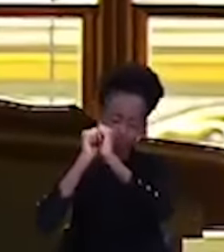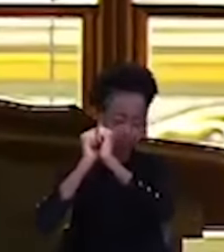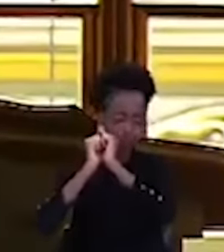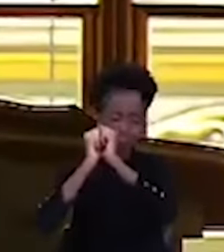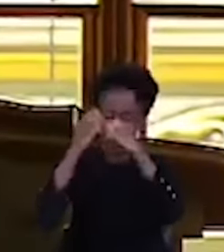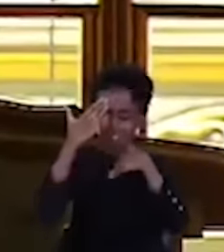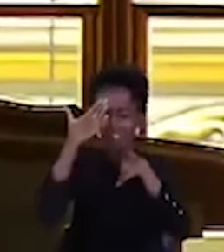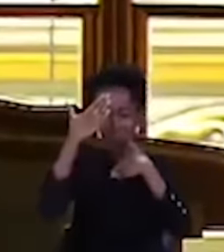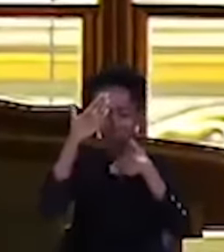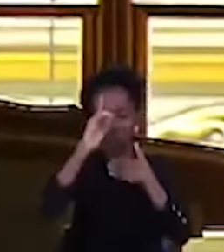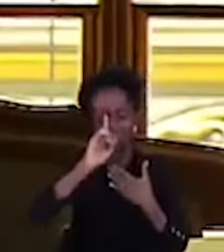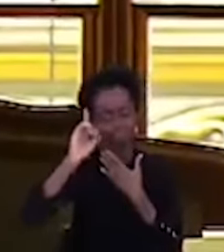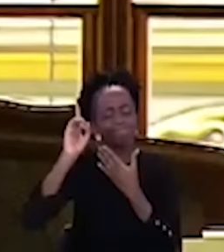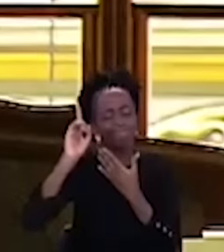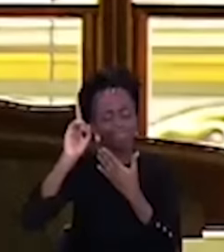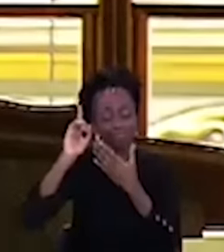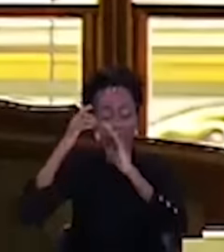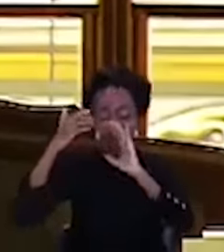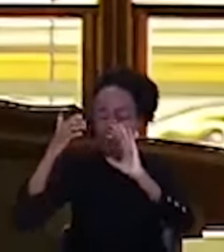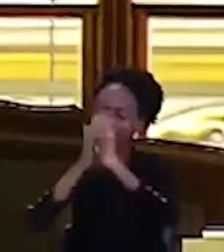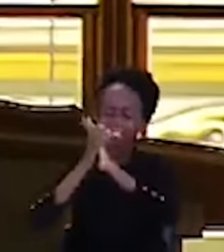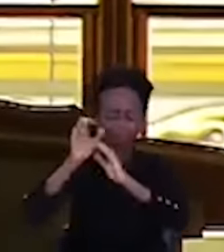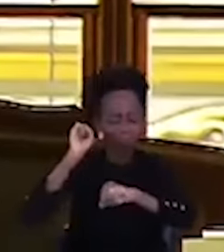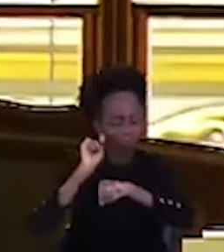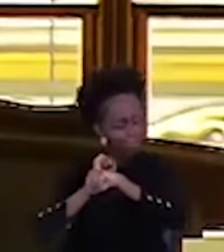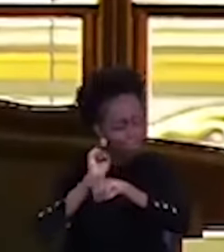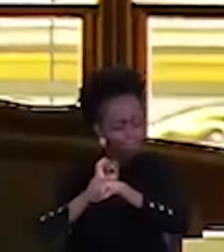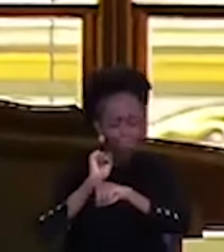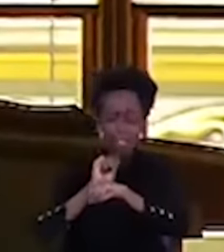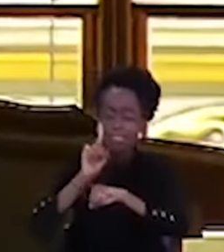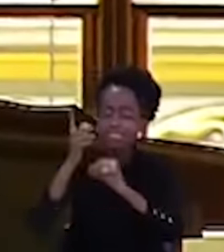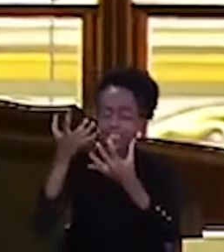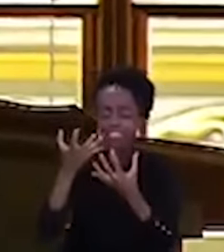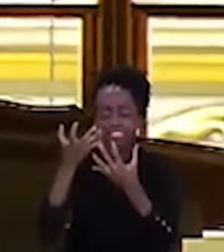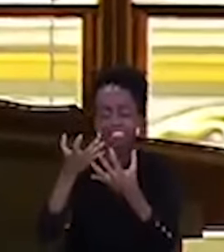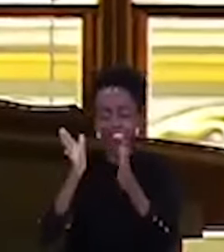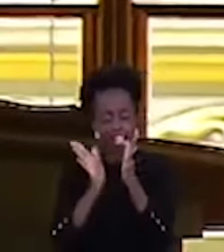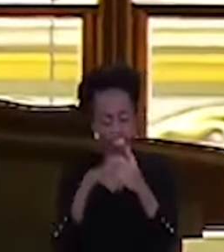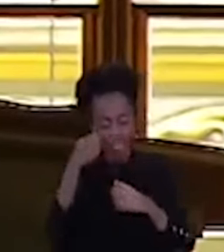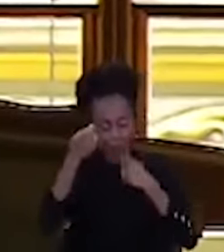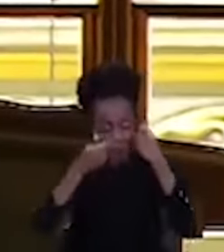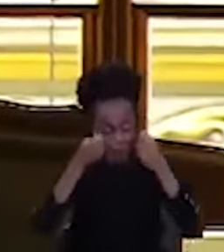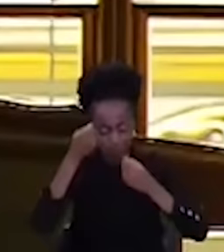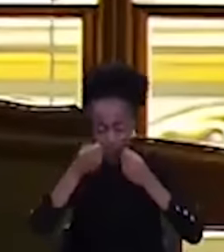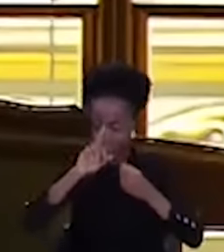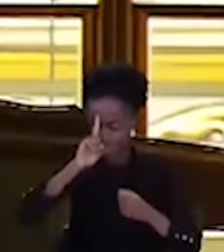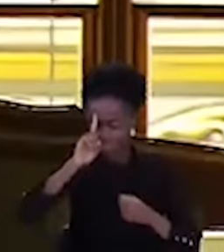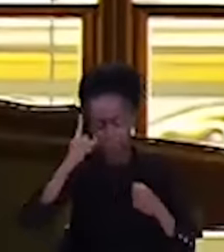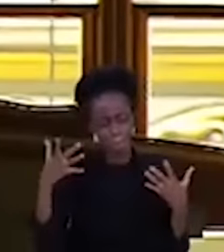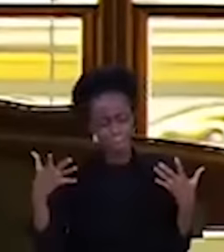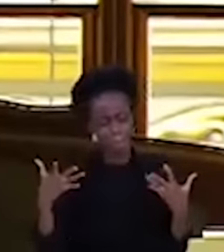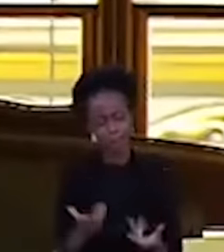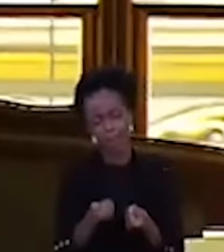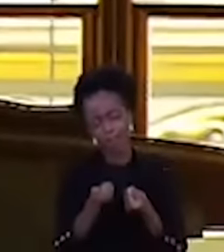Graças a Deus, o casamento tão esperado por Deus. Aleluia. Ah, que dia, meu